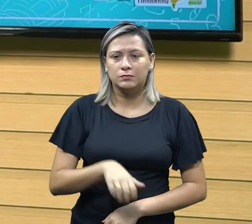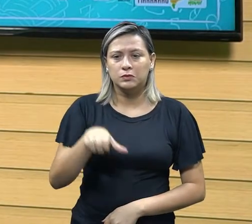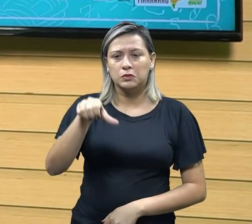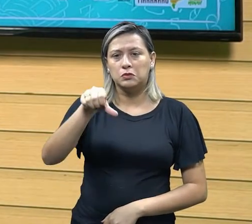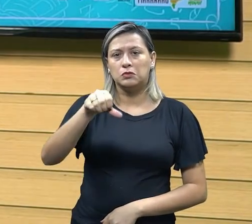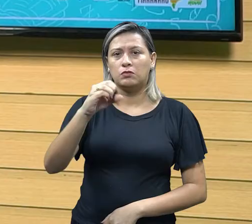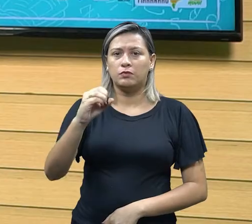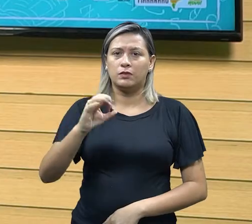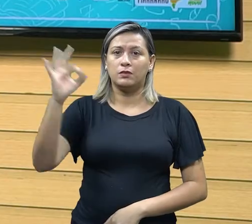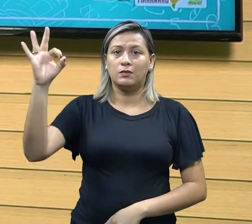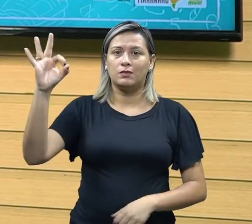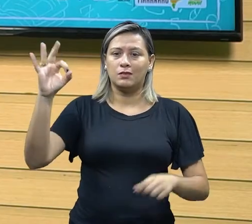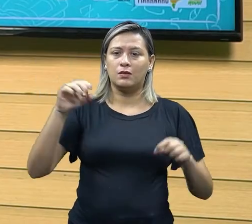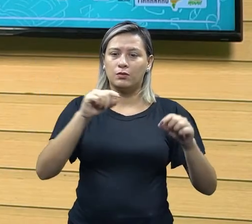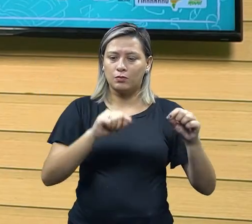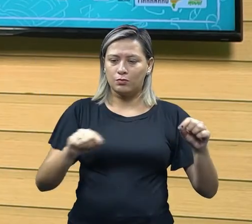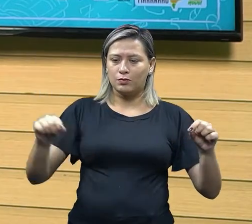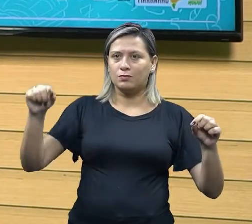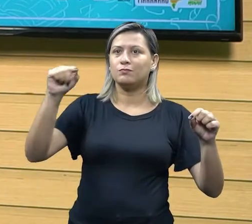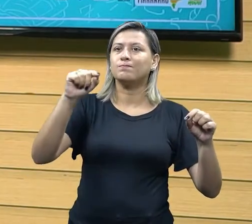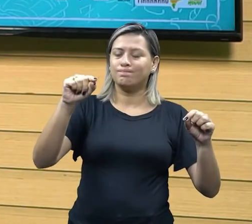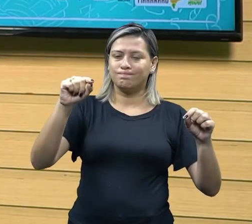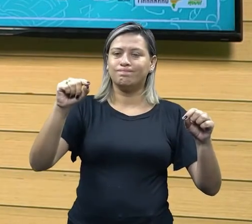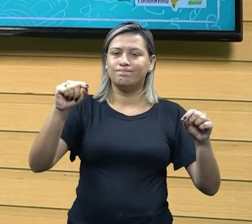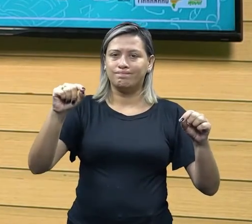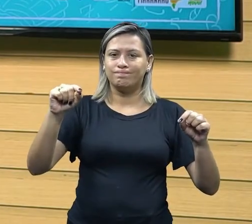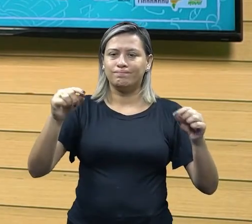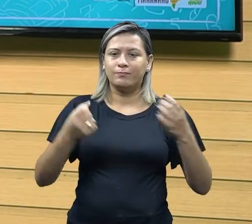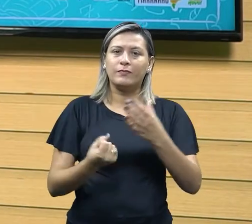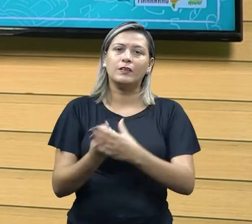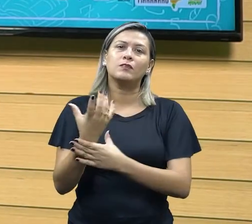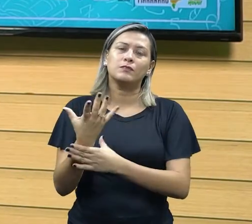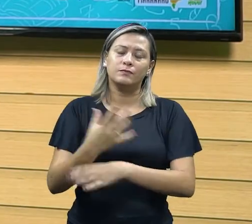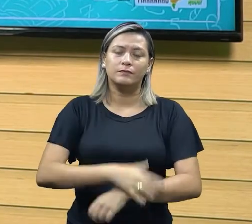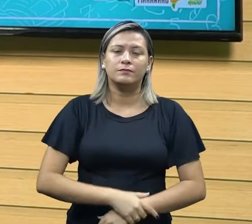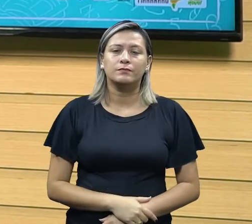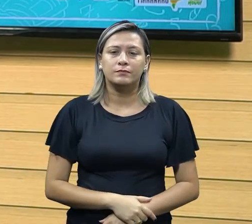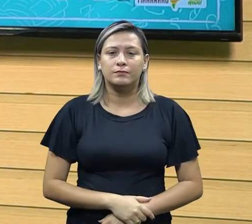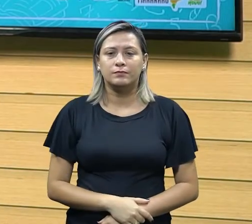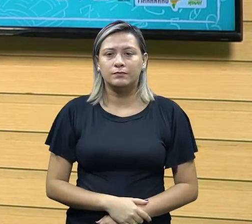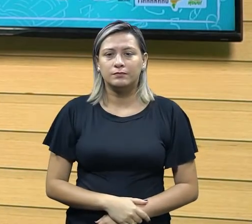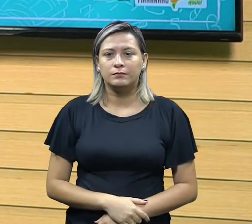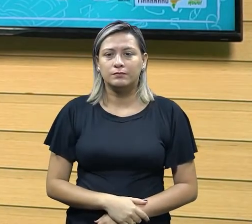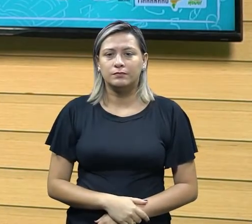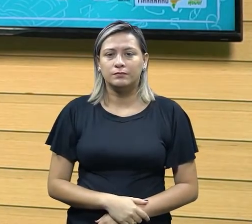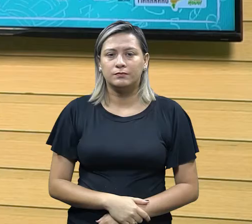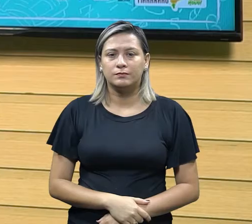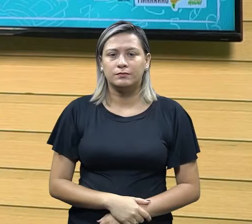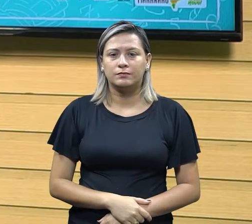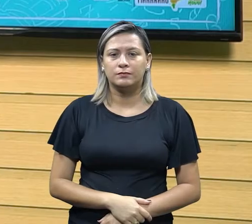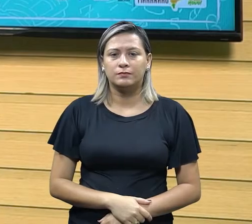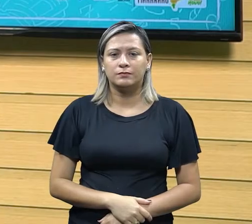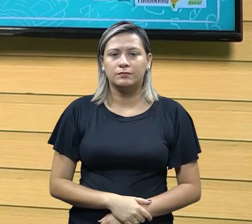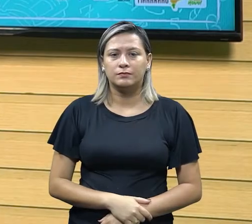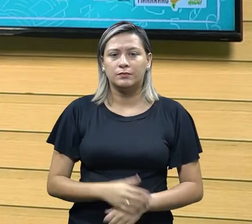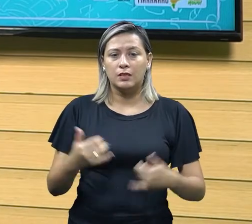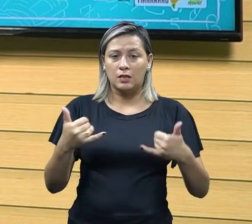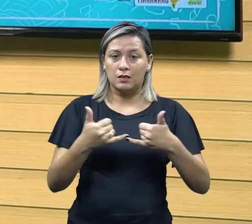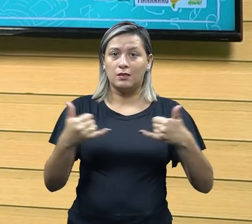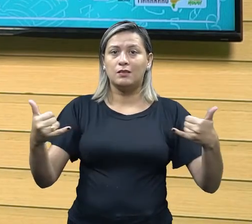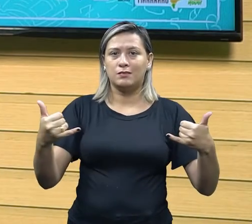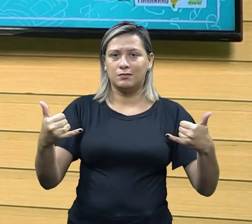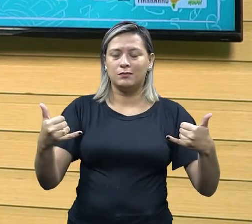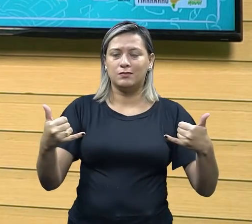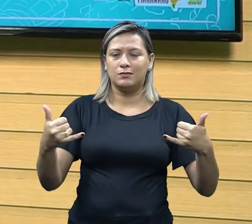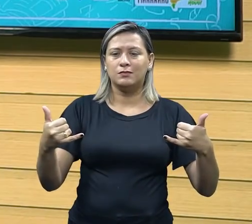ó, 90 graus, fez o arco, pronto. É a nossa, tá, linha